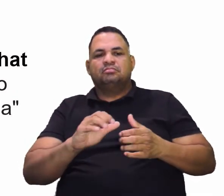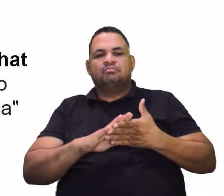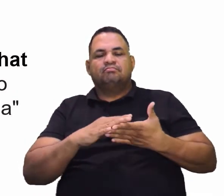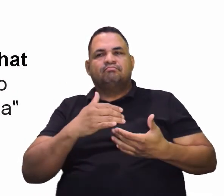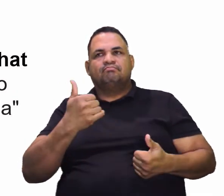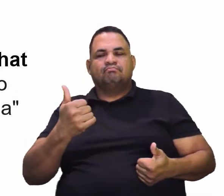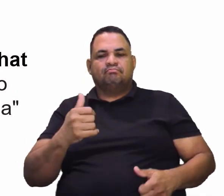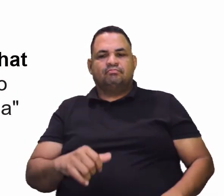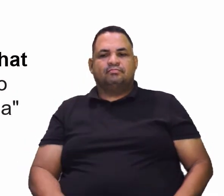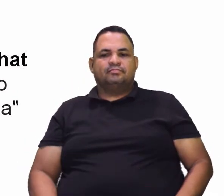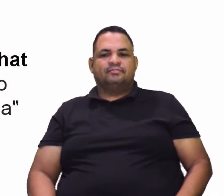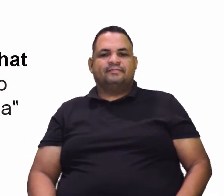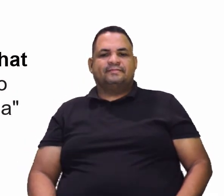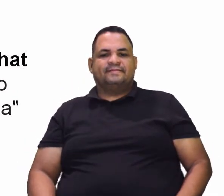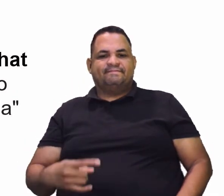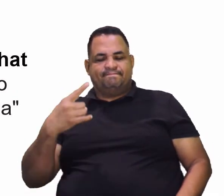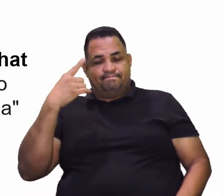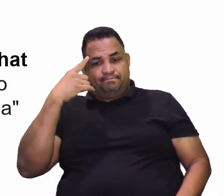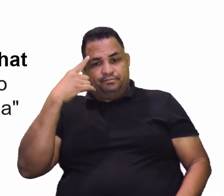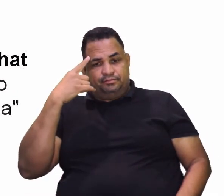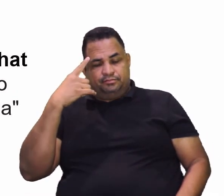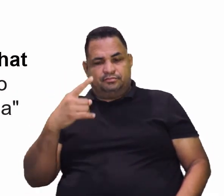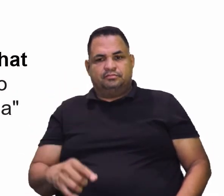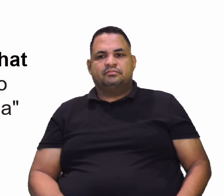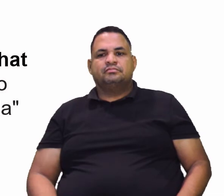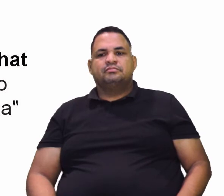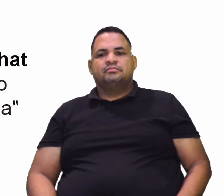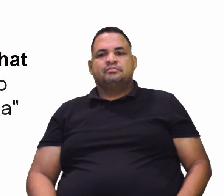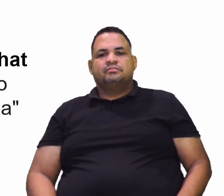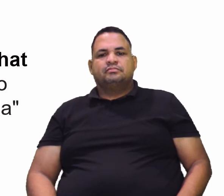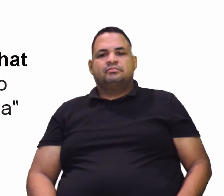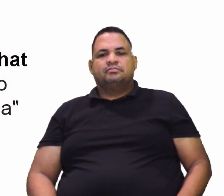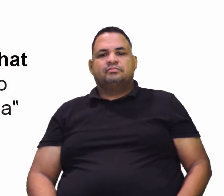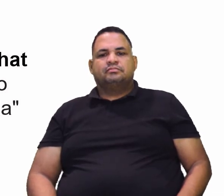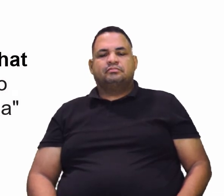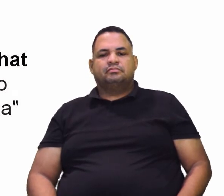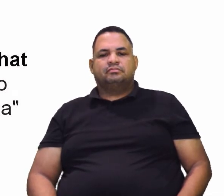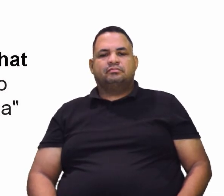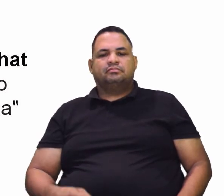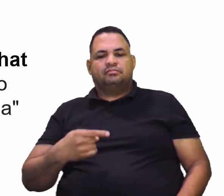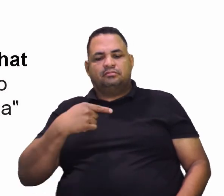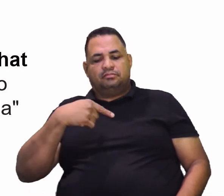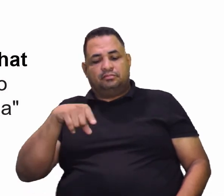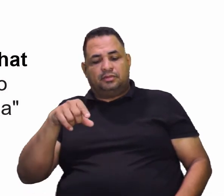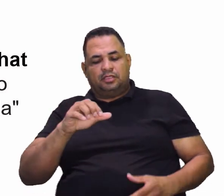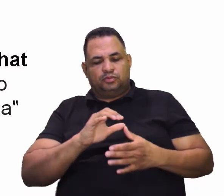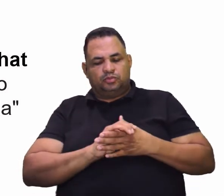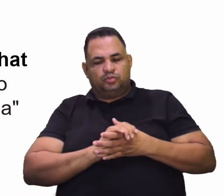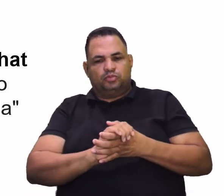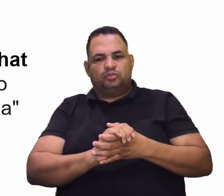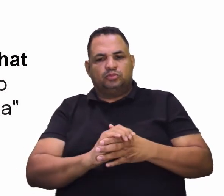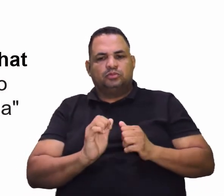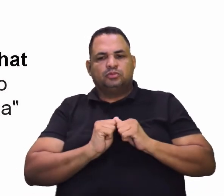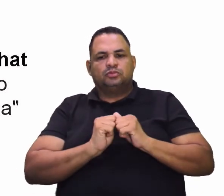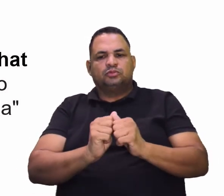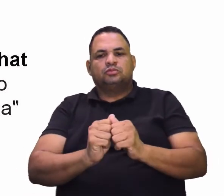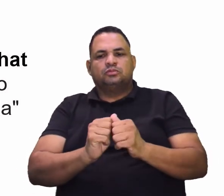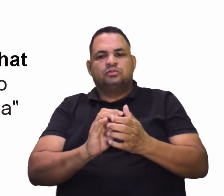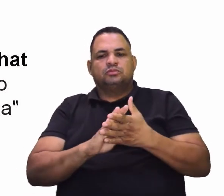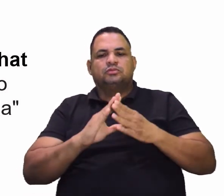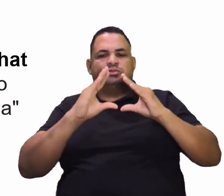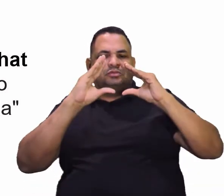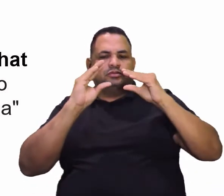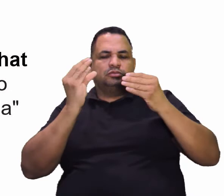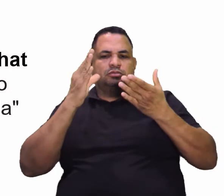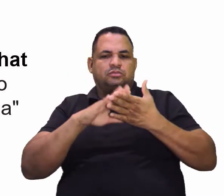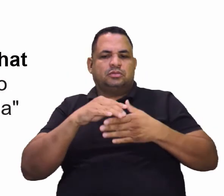cabeça dela. And I will take her out tonight. E eu levarei ela para sair hoje à noite. Tá vendo que eu